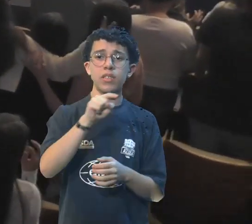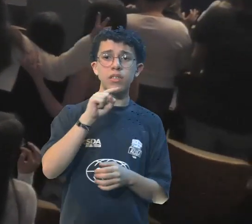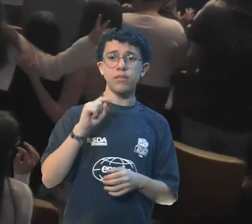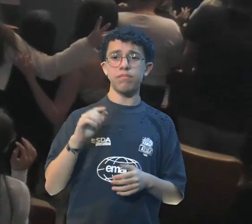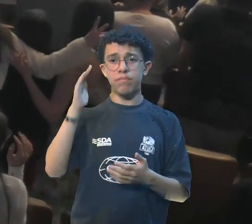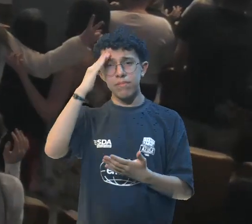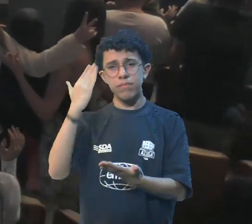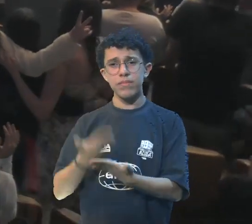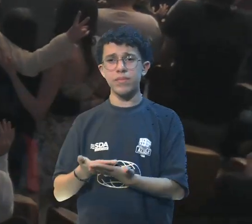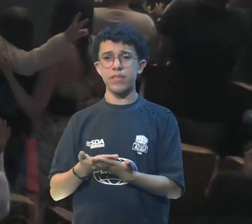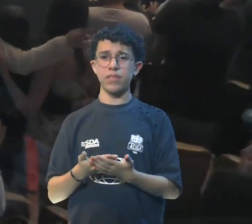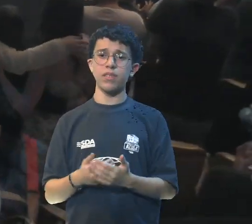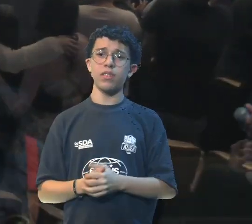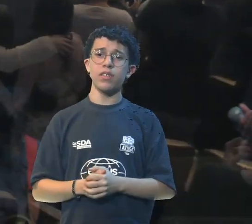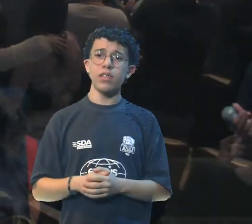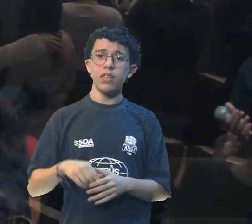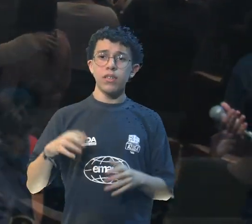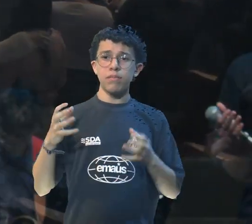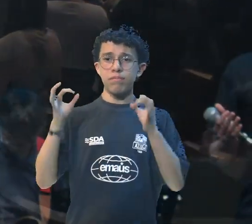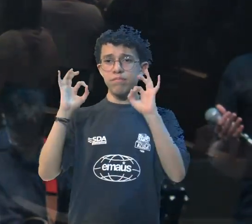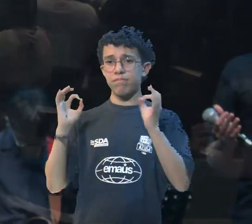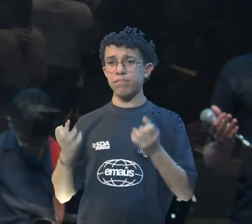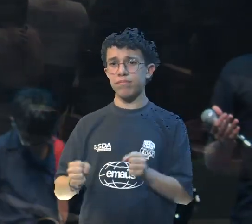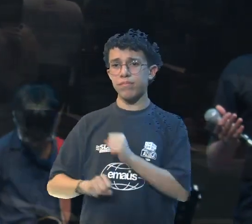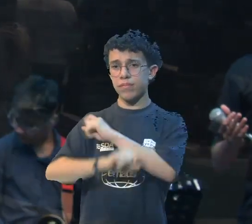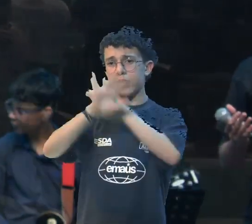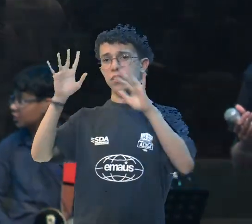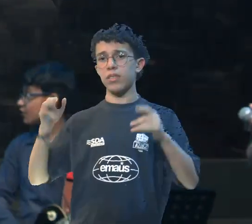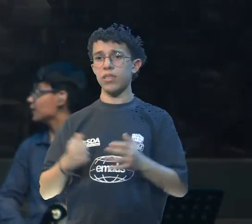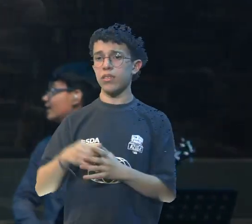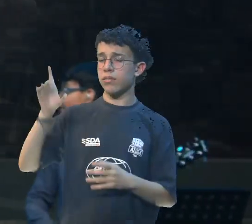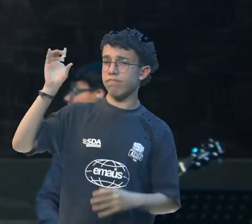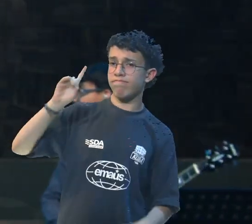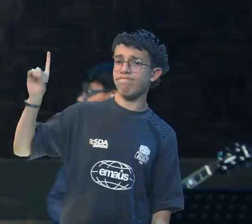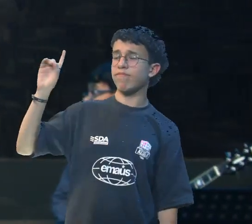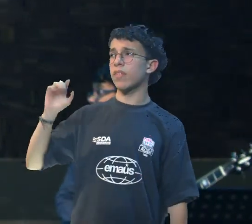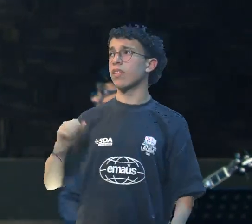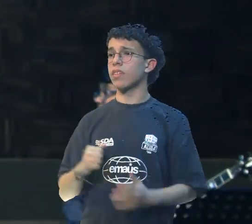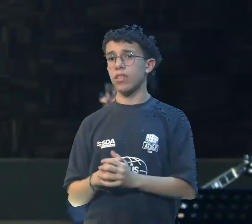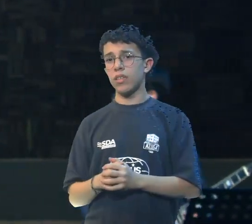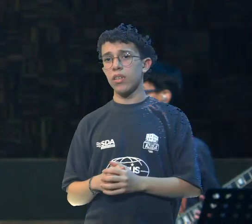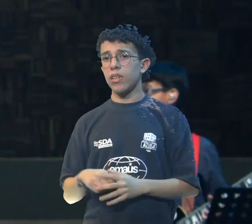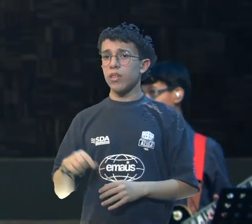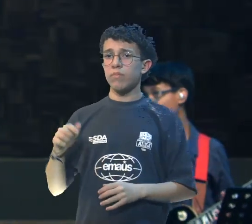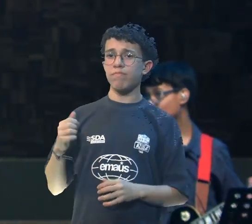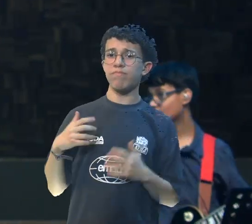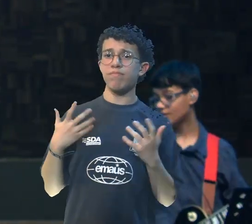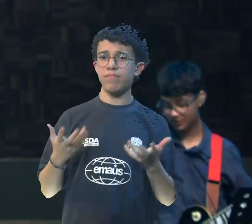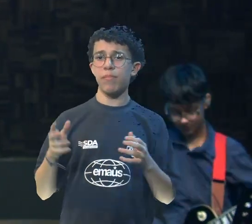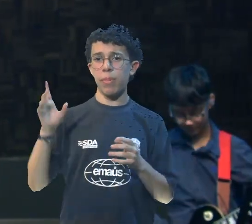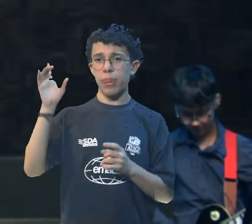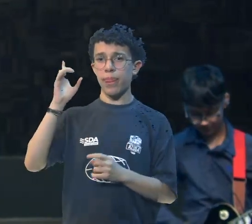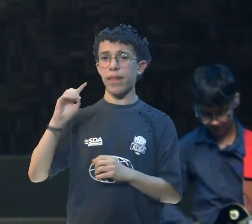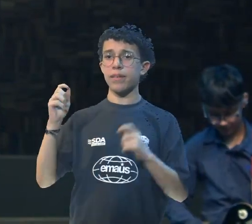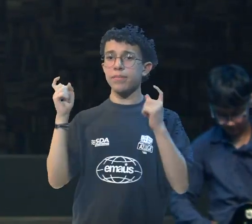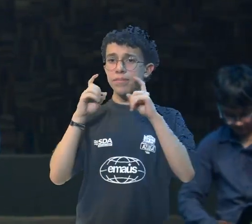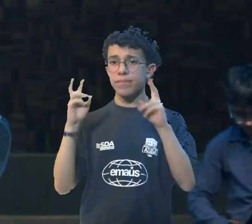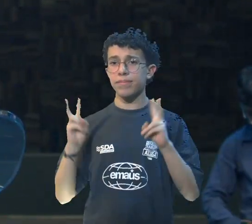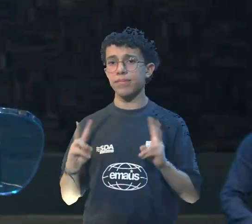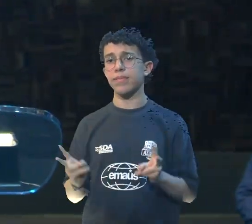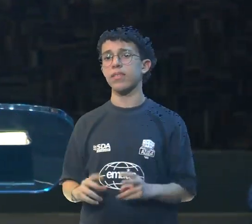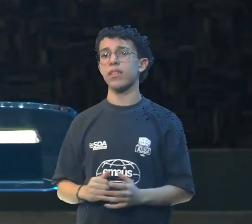Deus. Ah, Senhor, abre os olhos de pais, mães, adolescentes,